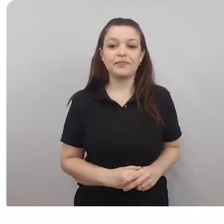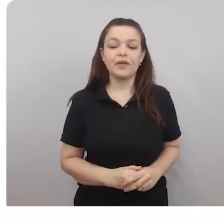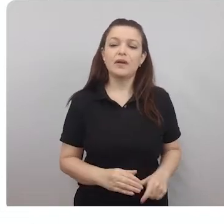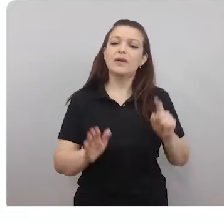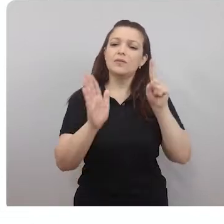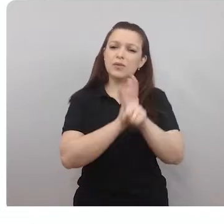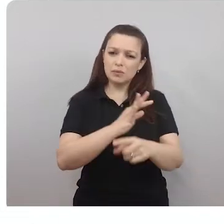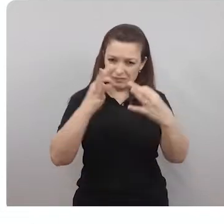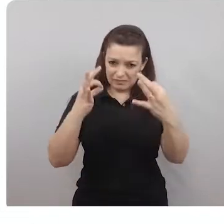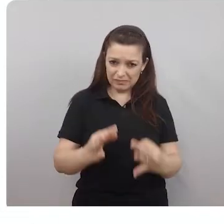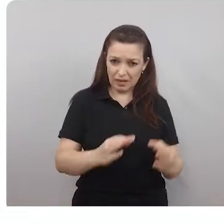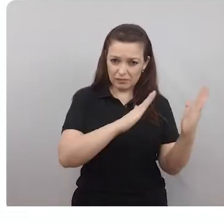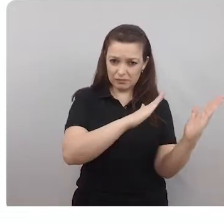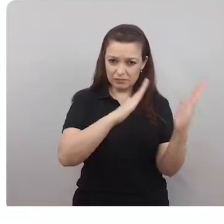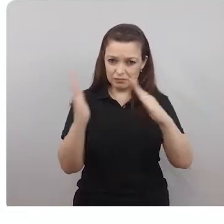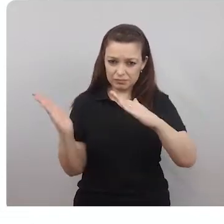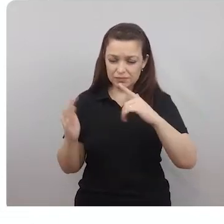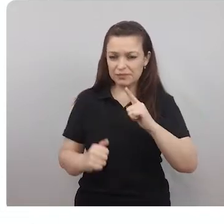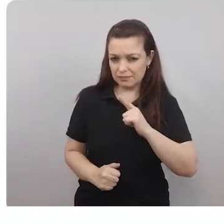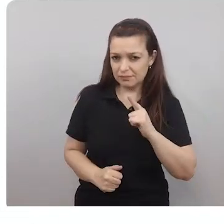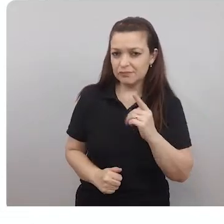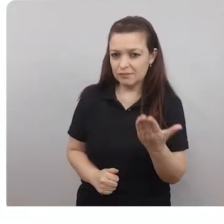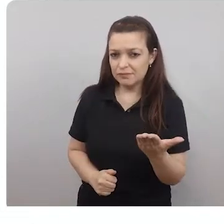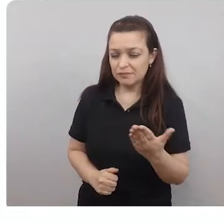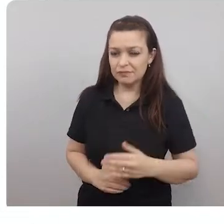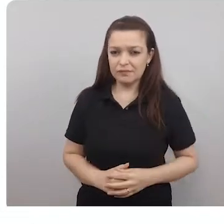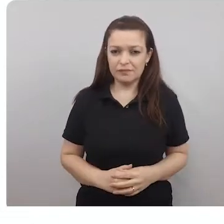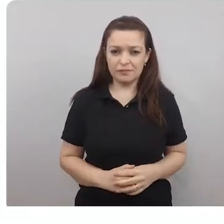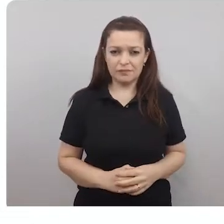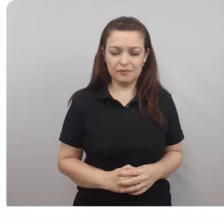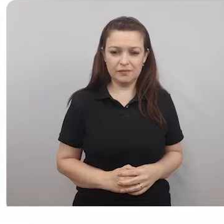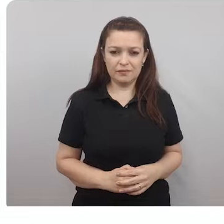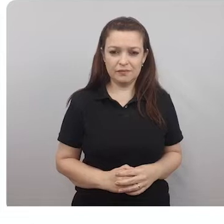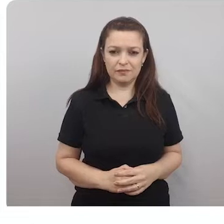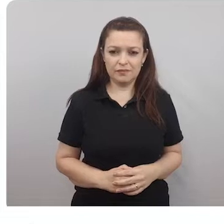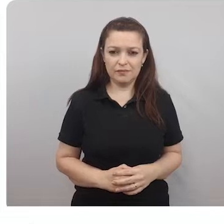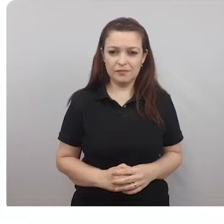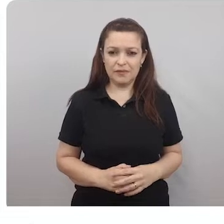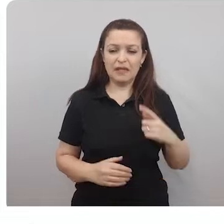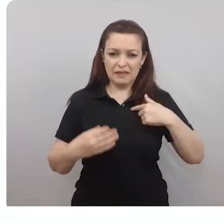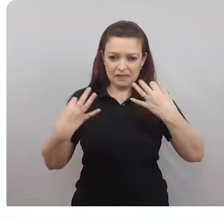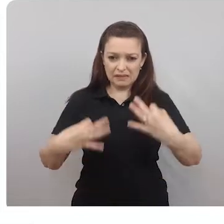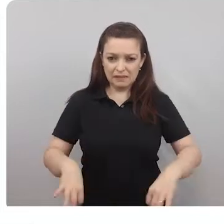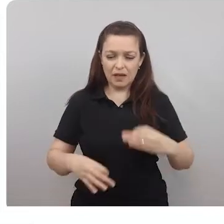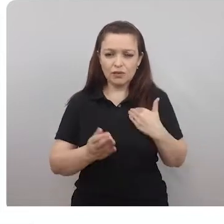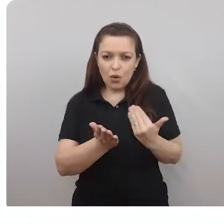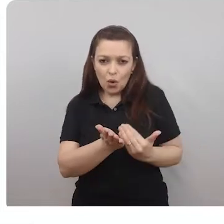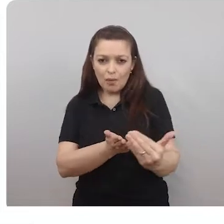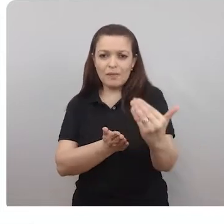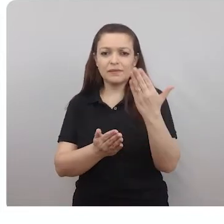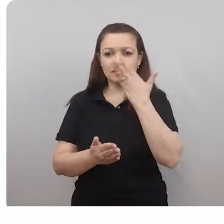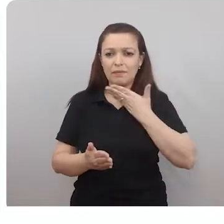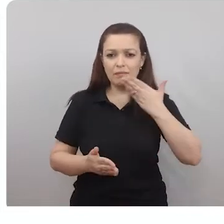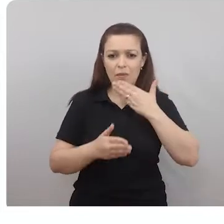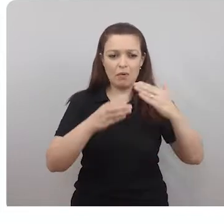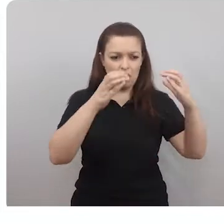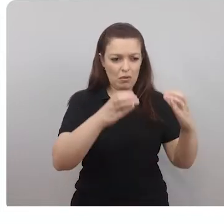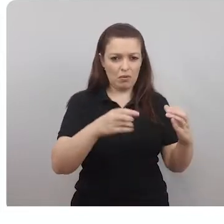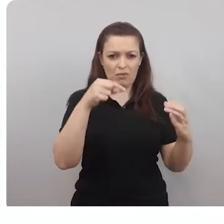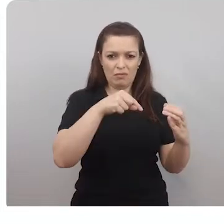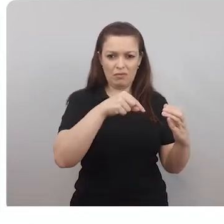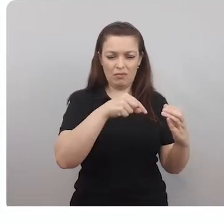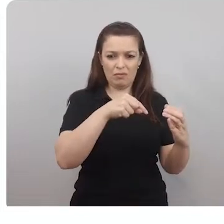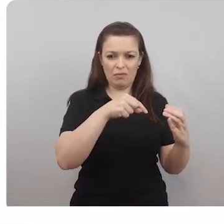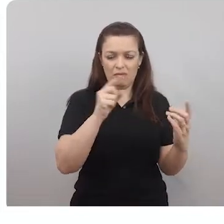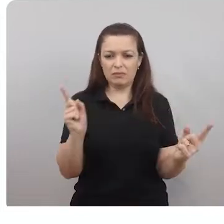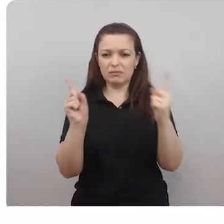essa sequência está certa? Será que nós estamos com a sequência certa? Será que é assim que a gente